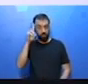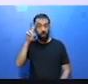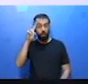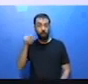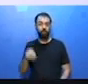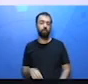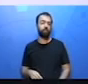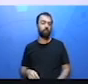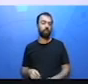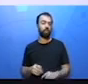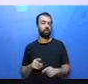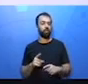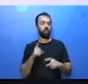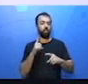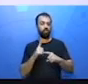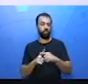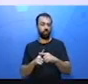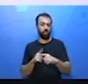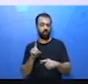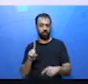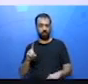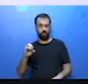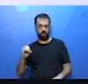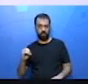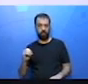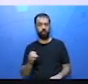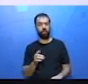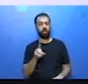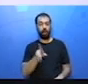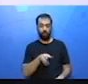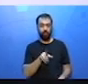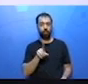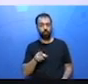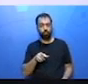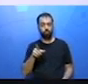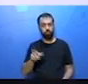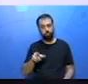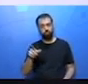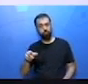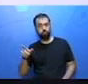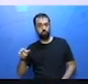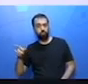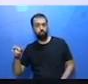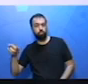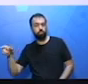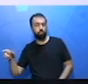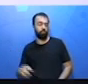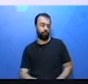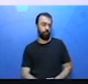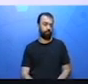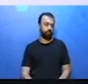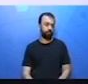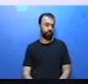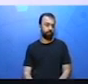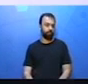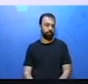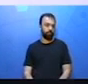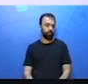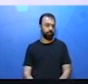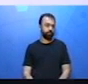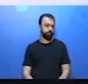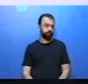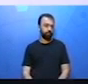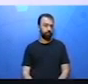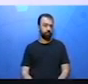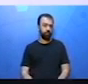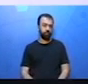Quando é vezes 10, 100, 1000, 10.000, nós andamos com a vírgula a quantidade